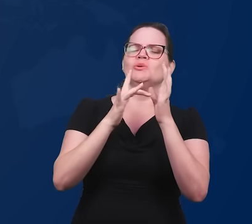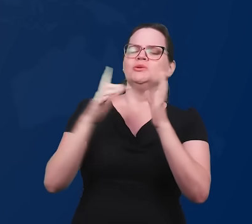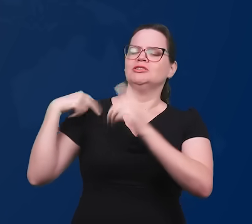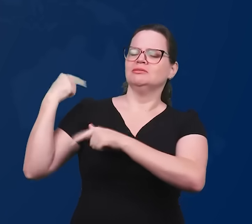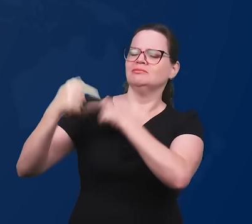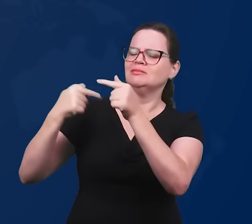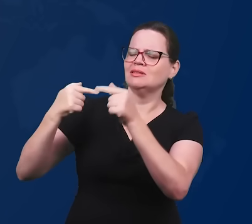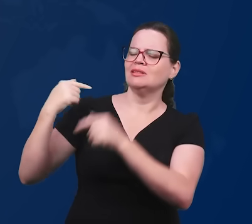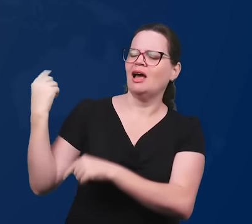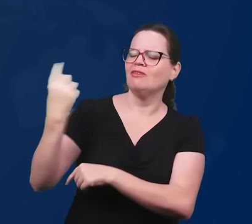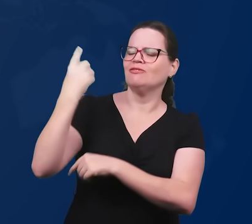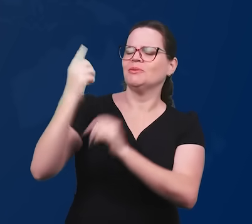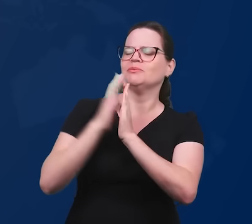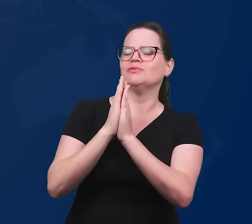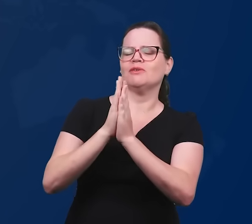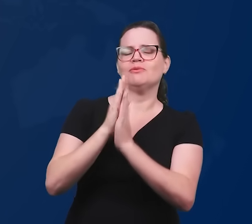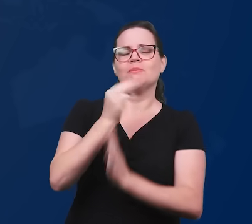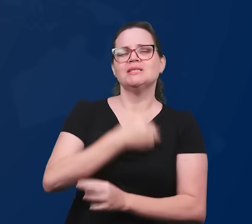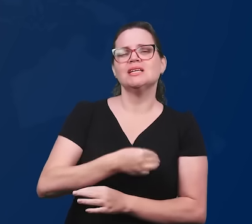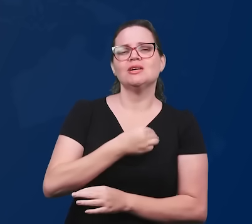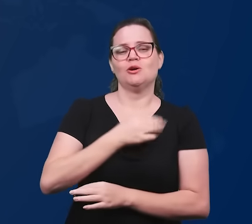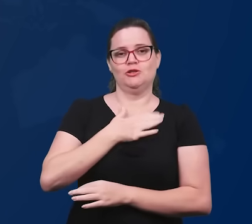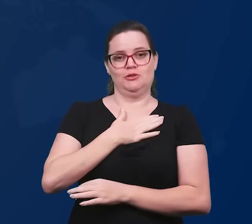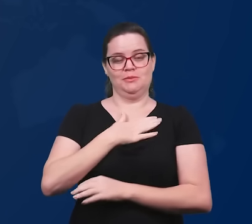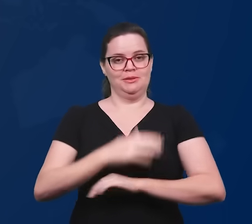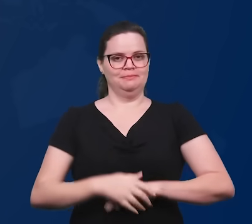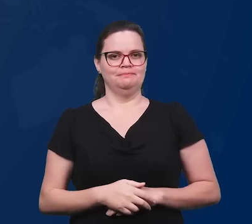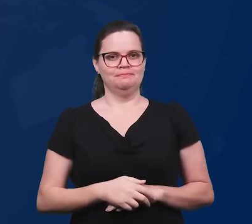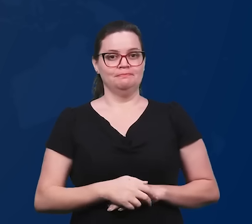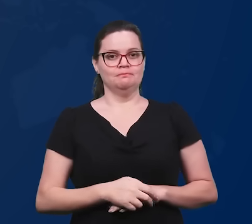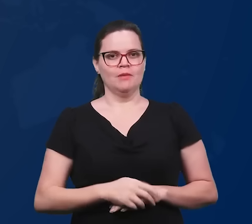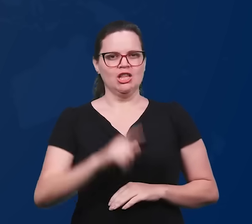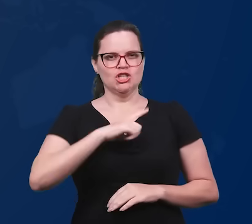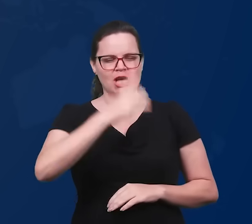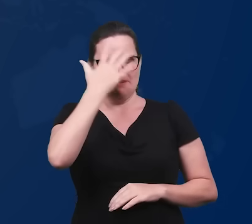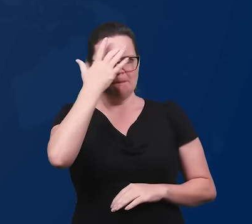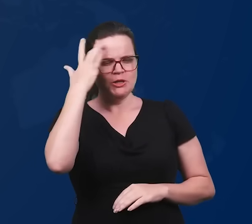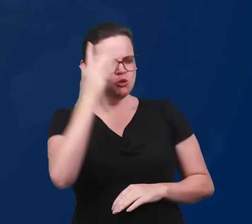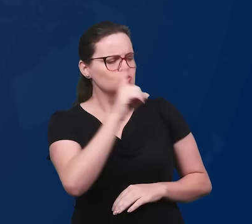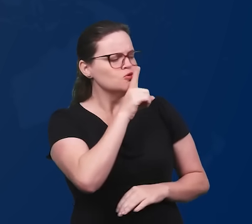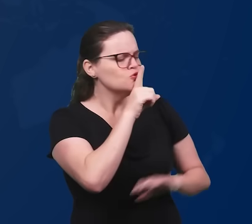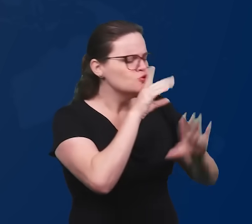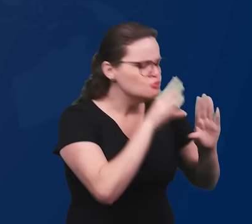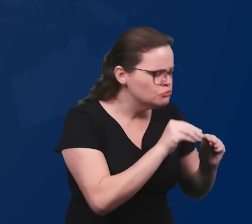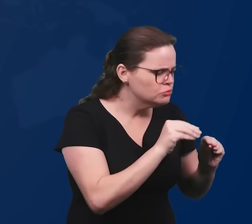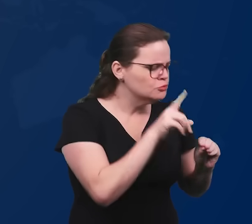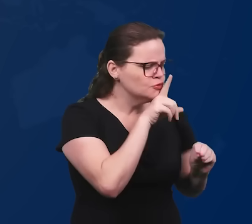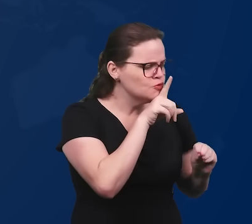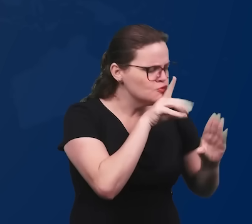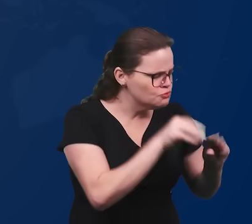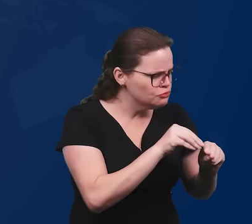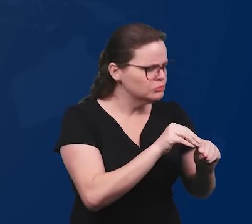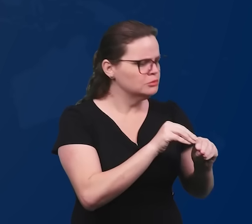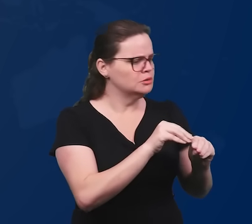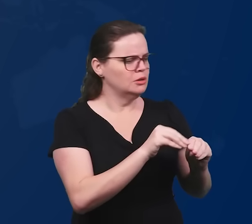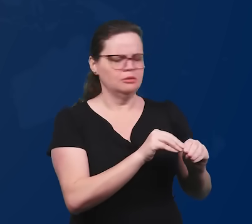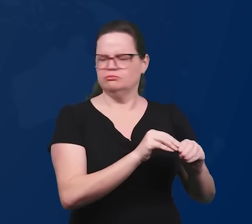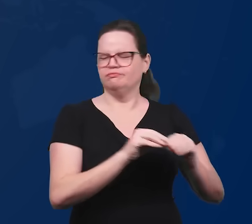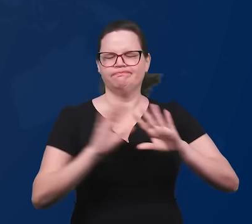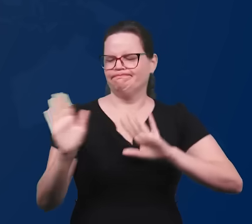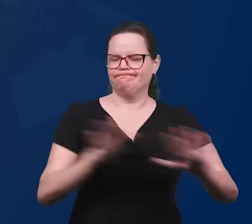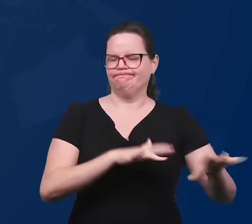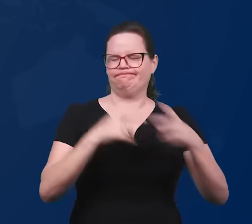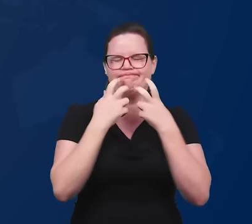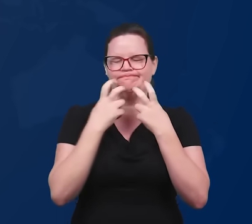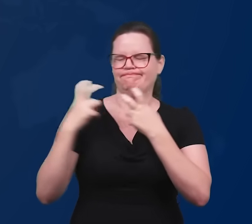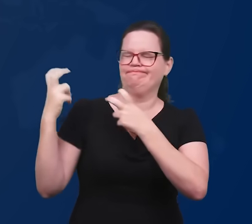Jesus, filho de Davi, tem misericórdia de mim. E muitos o repreendiam para que se calasse. Mas ele clamava